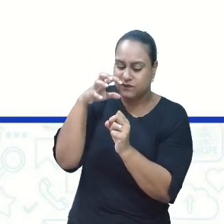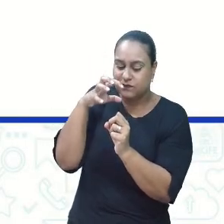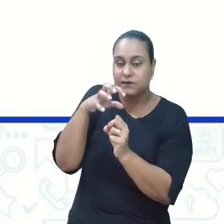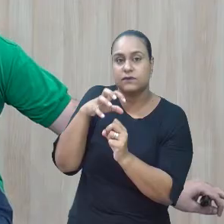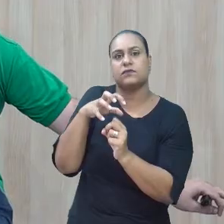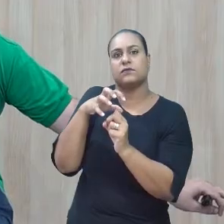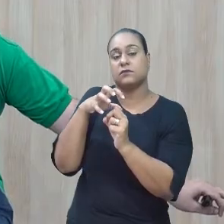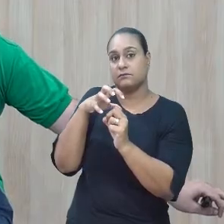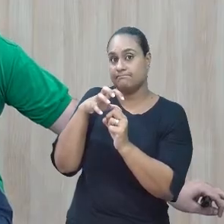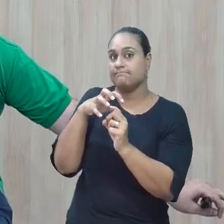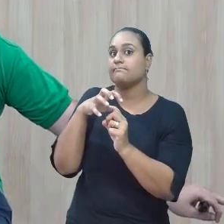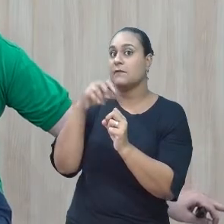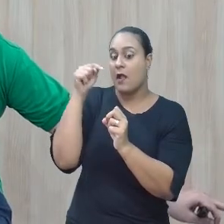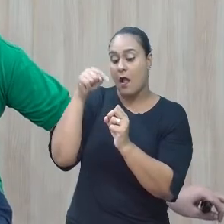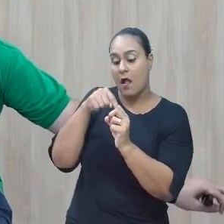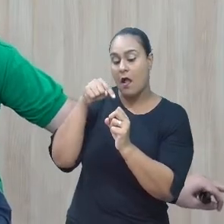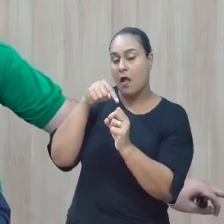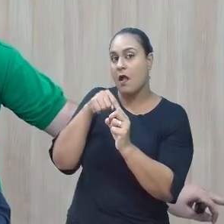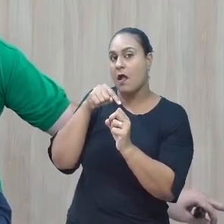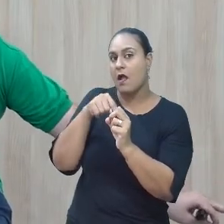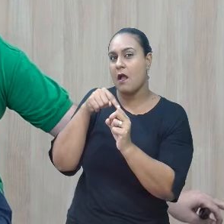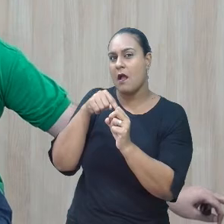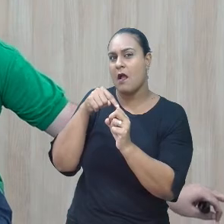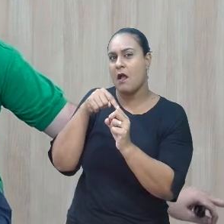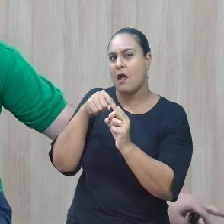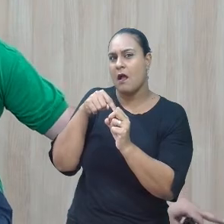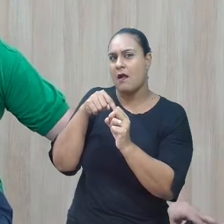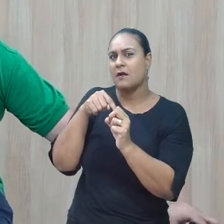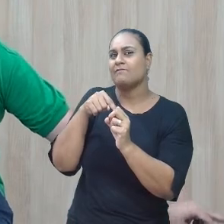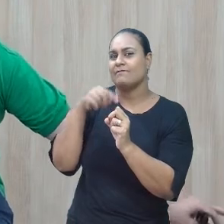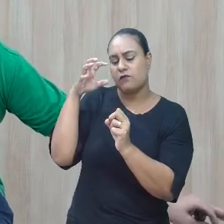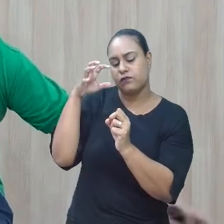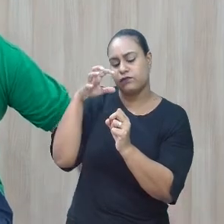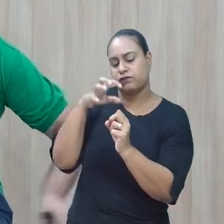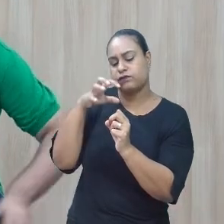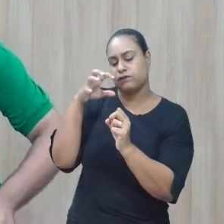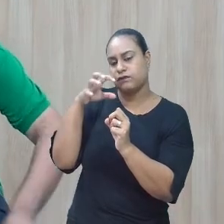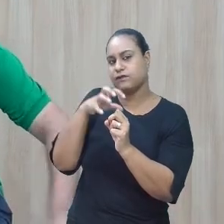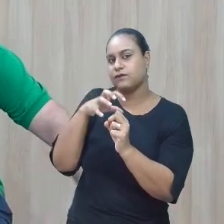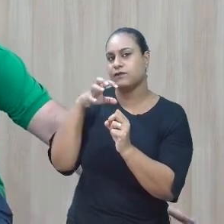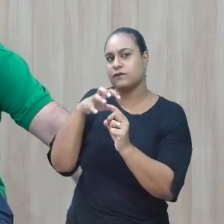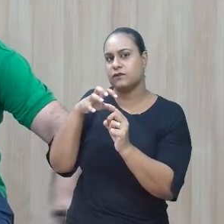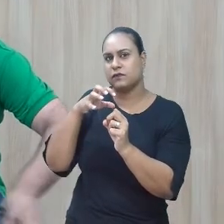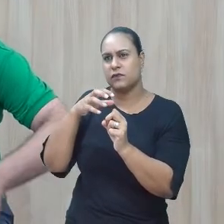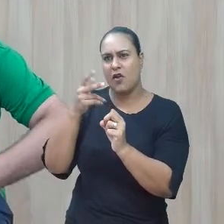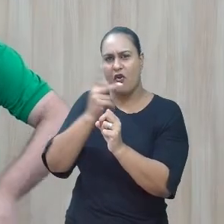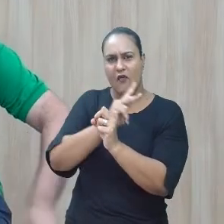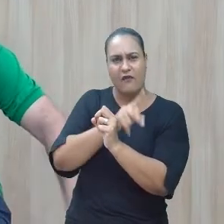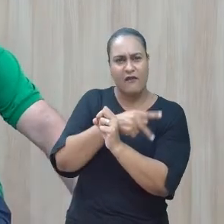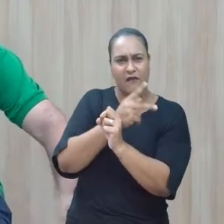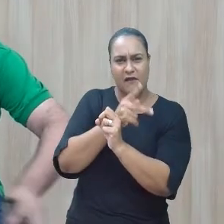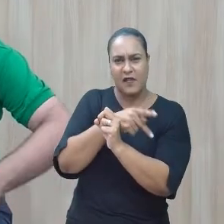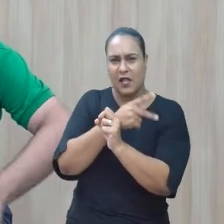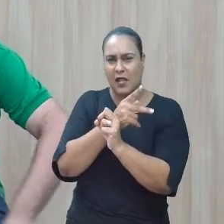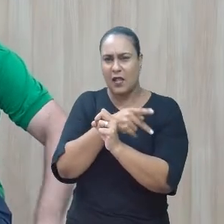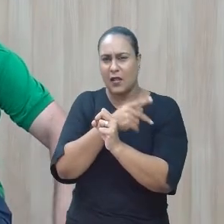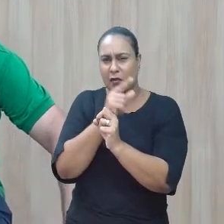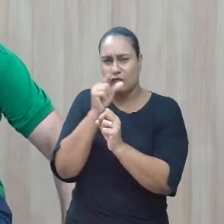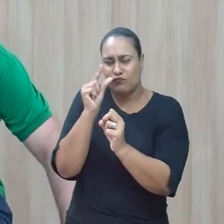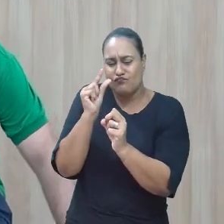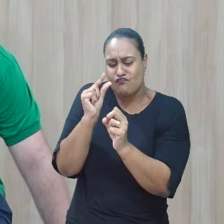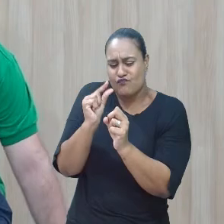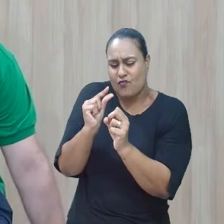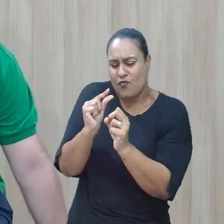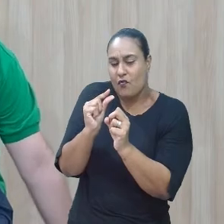atmosférica. Ou seja, aqui embaixo, ó, estamos tendo aqui uma maior pressão atmosférica. A circulação de ventos aqui está bem